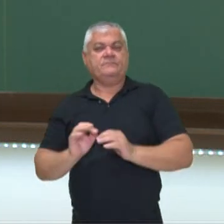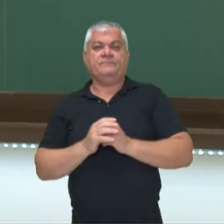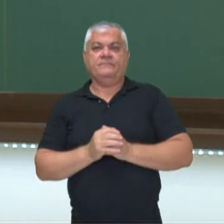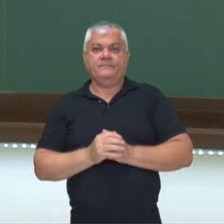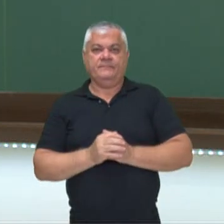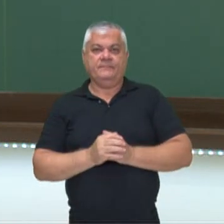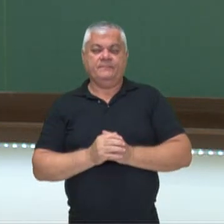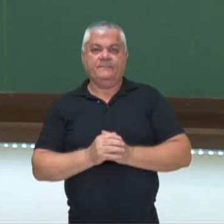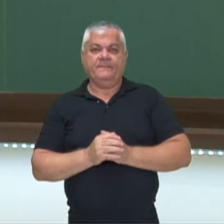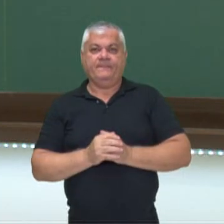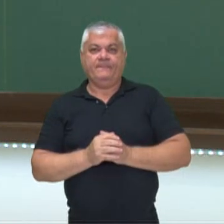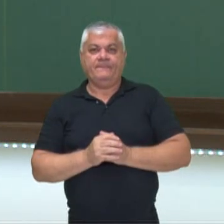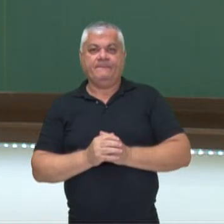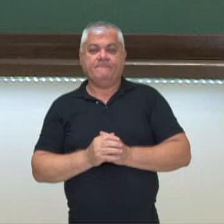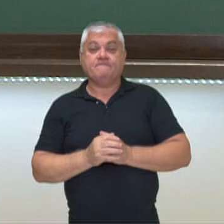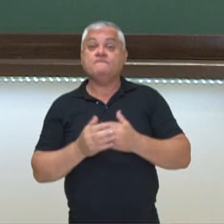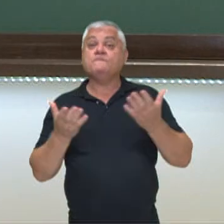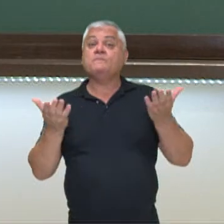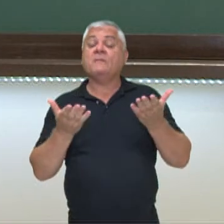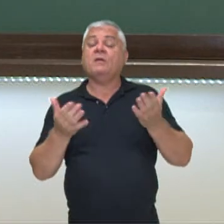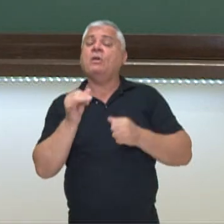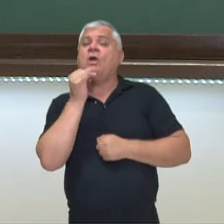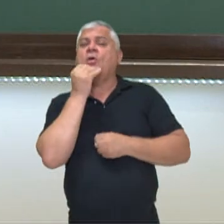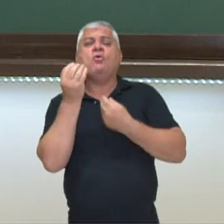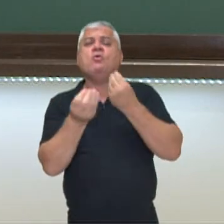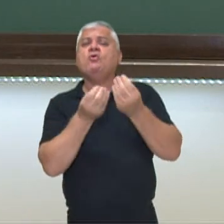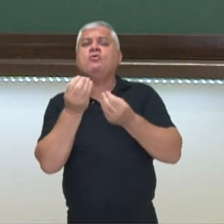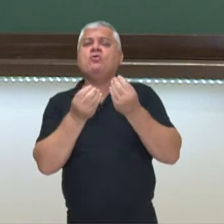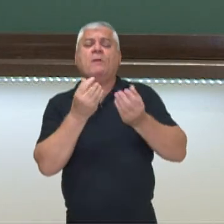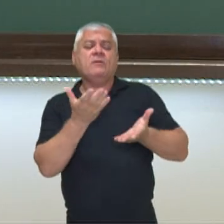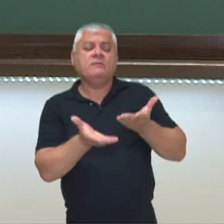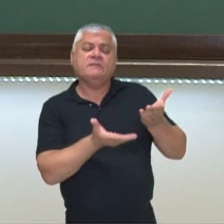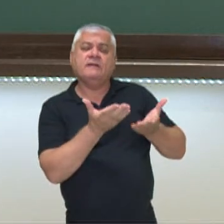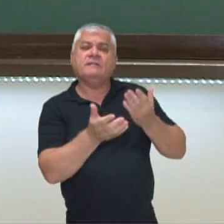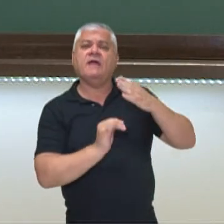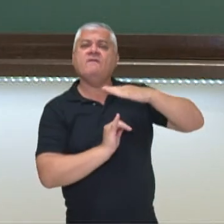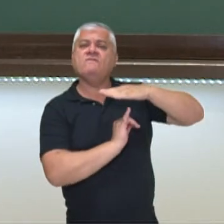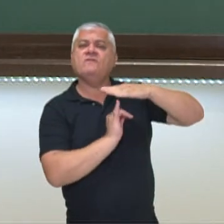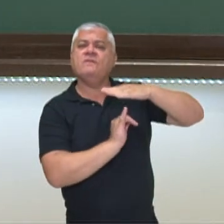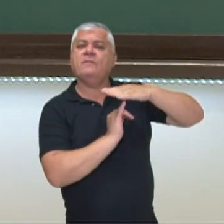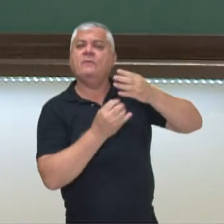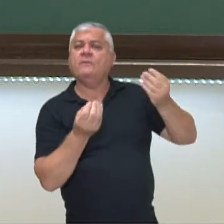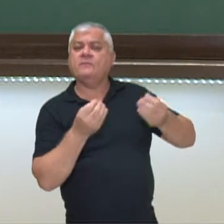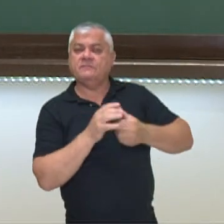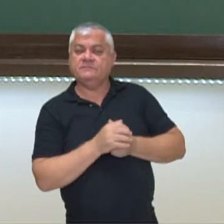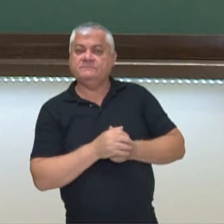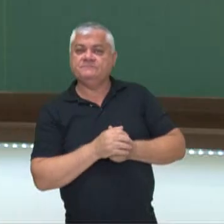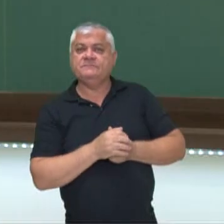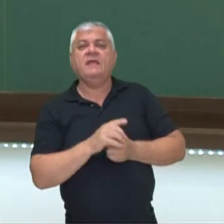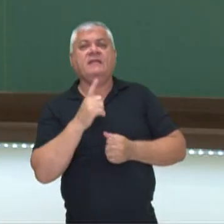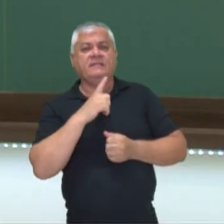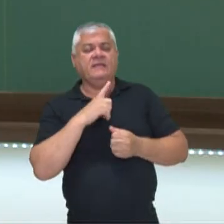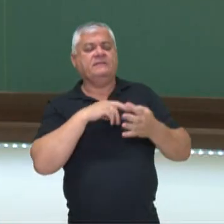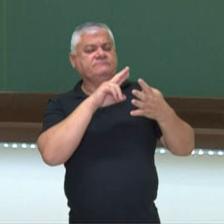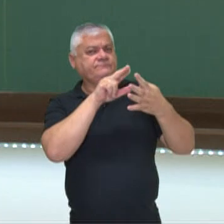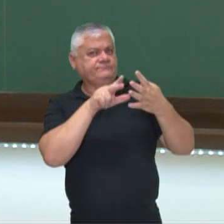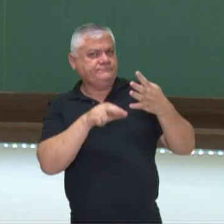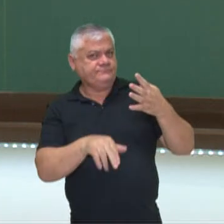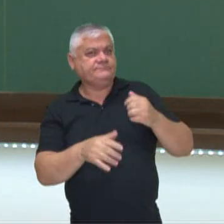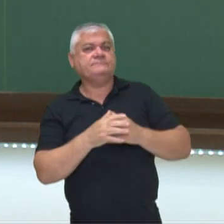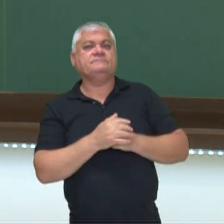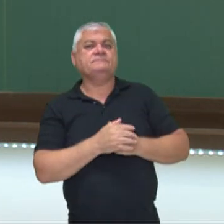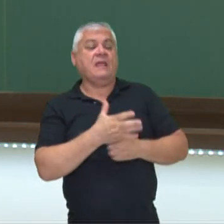possível. Muito bem, agora em que situações então a gente vai utilizar o tratamento informal? As situações são as seguintes: